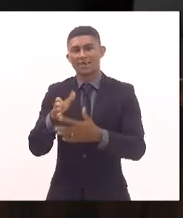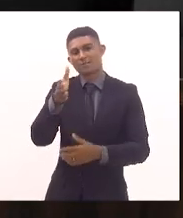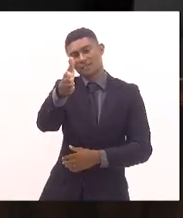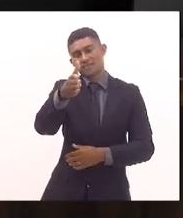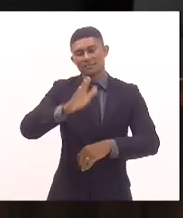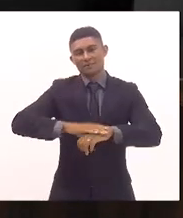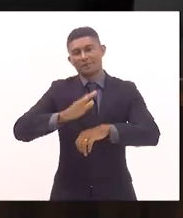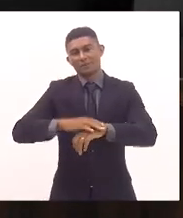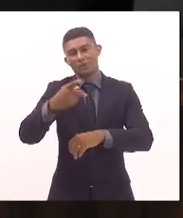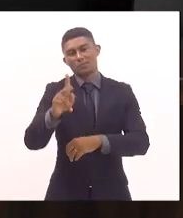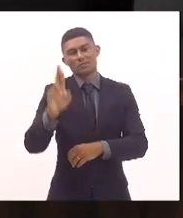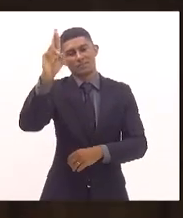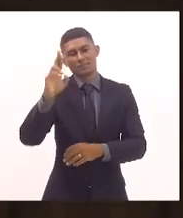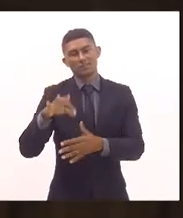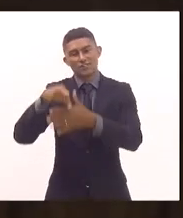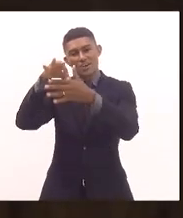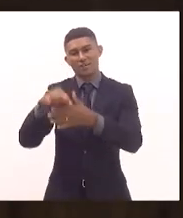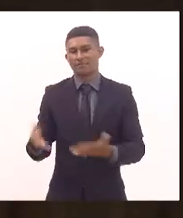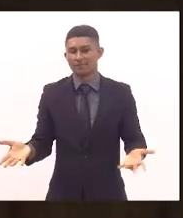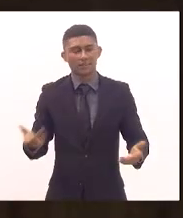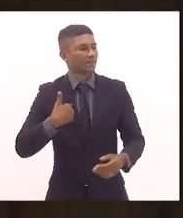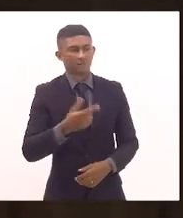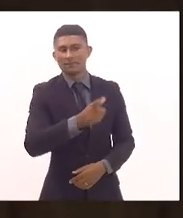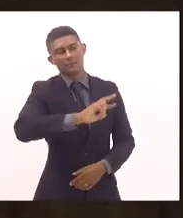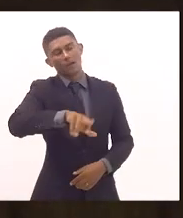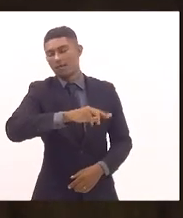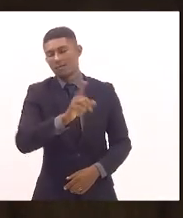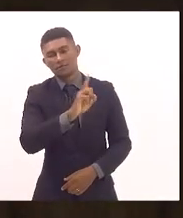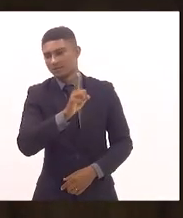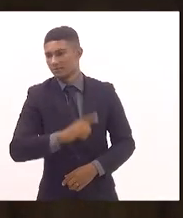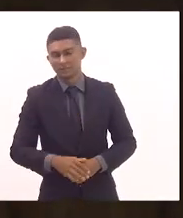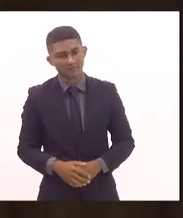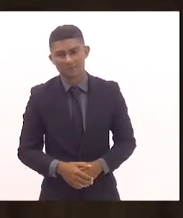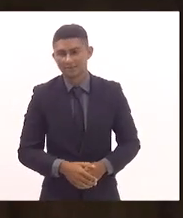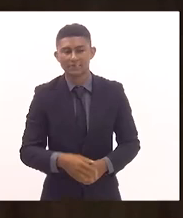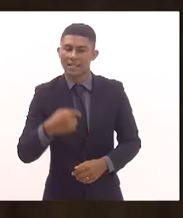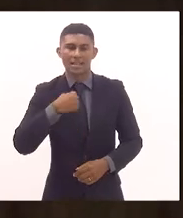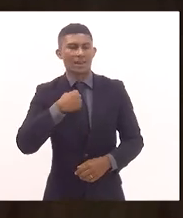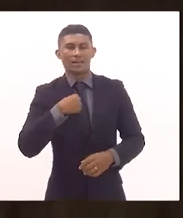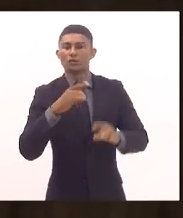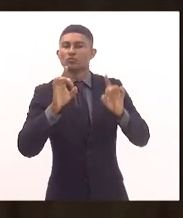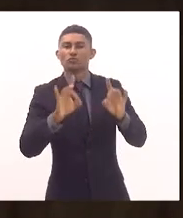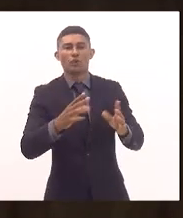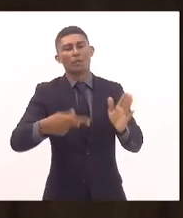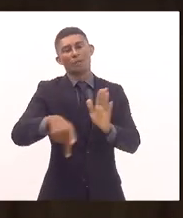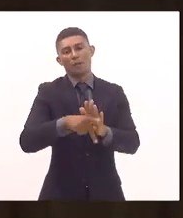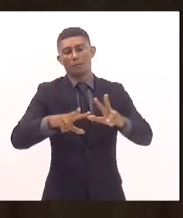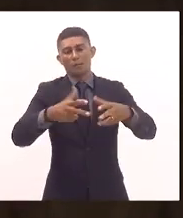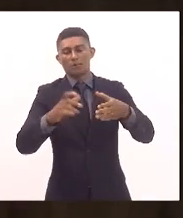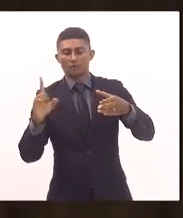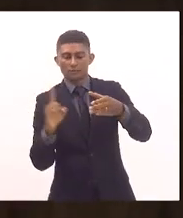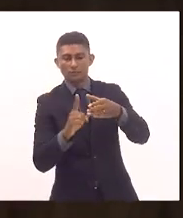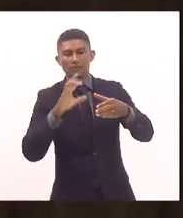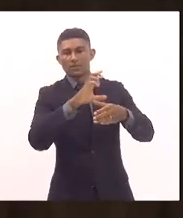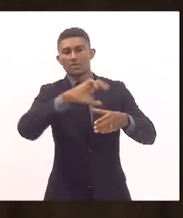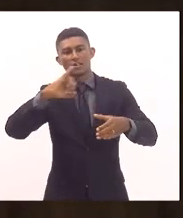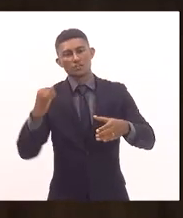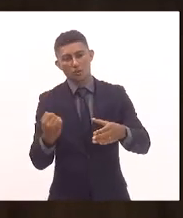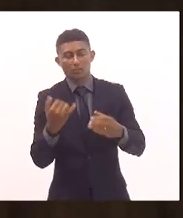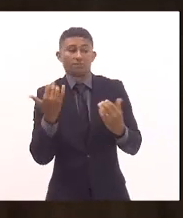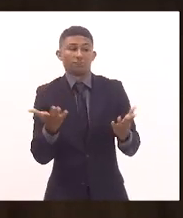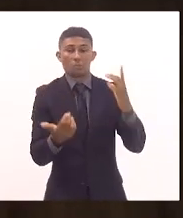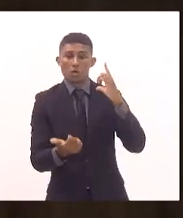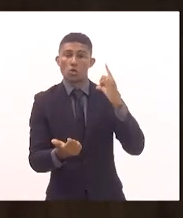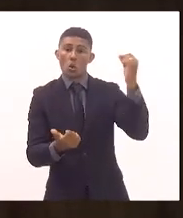Excelência. Eu não sou chefe de nada. Eu sou só um membro da CCJ, designado